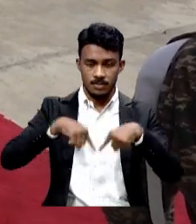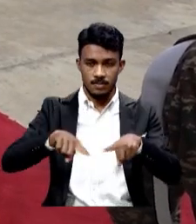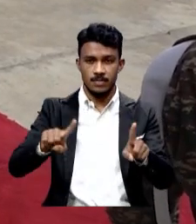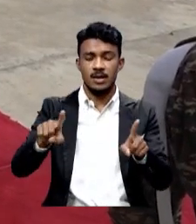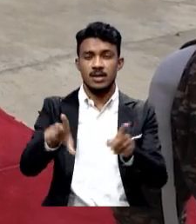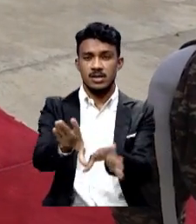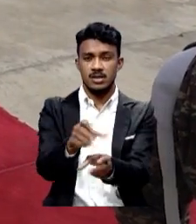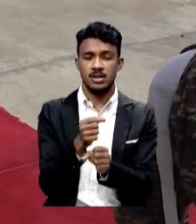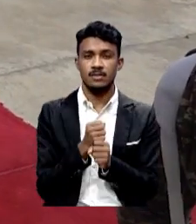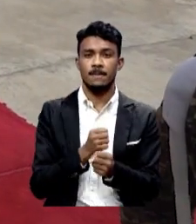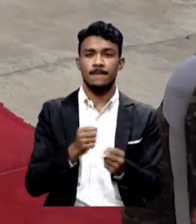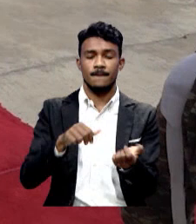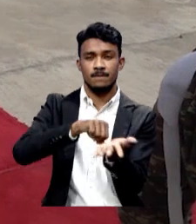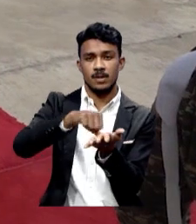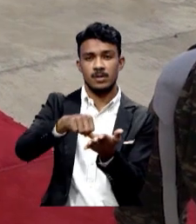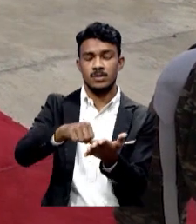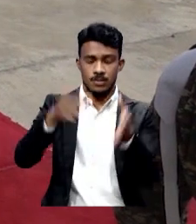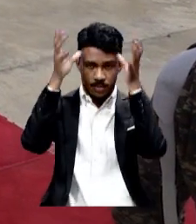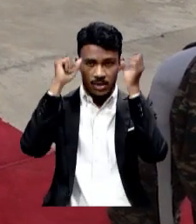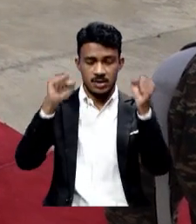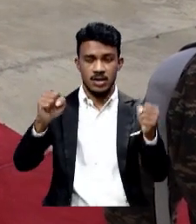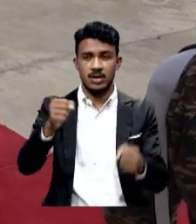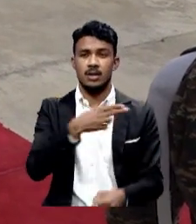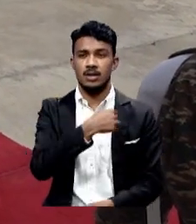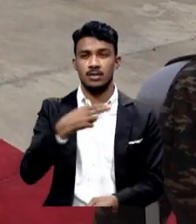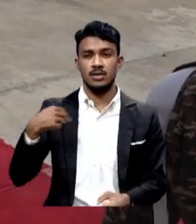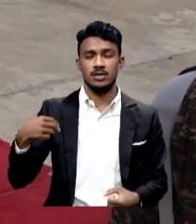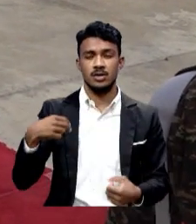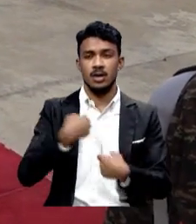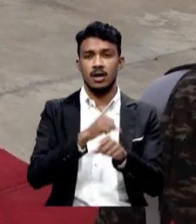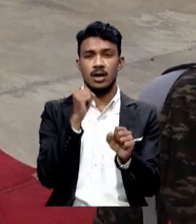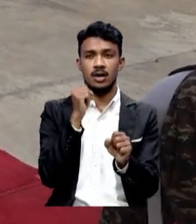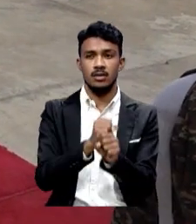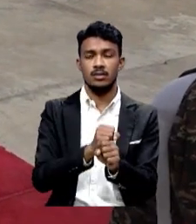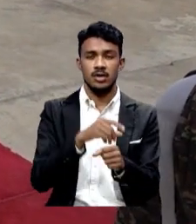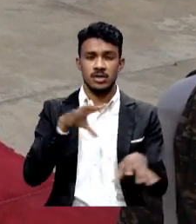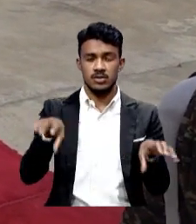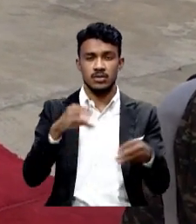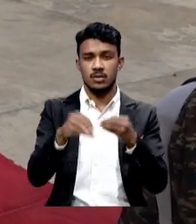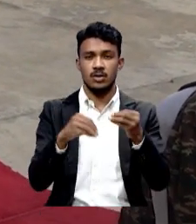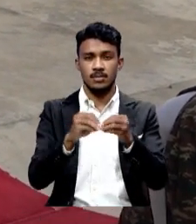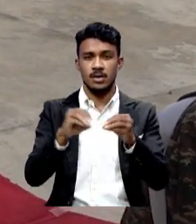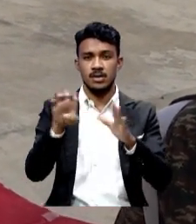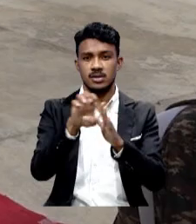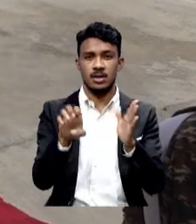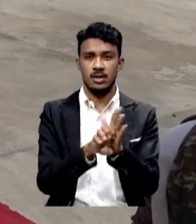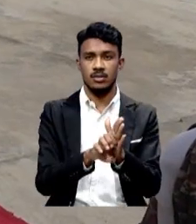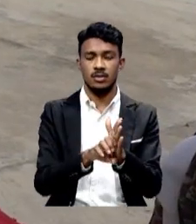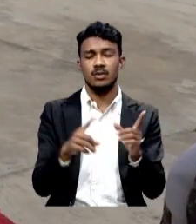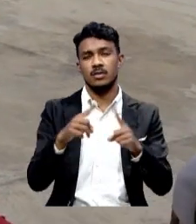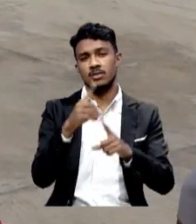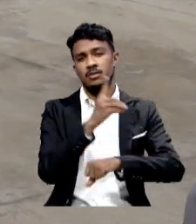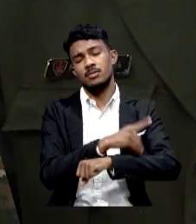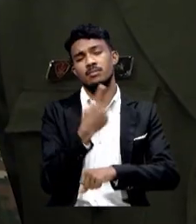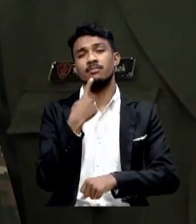convite husi ni homólogo presidente da República Indonésia onde trata assunto estadunidense. Lá já foi uma garuca,